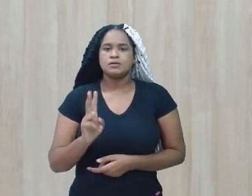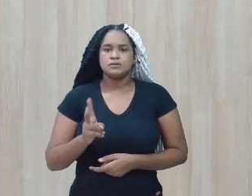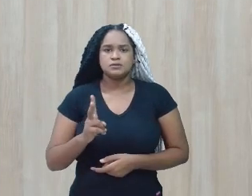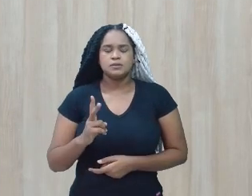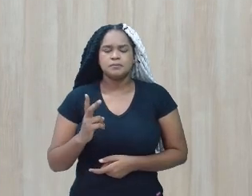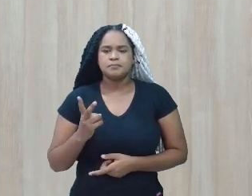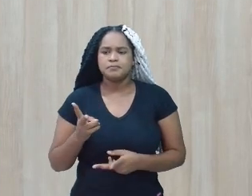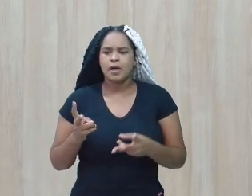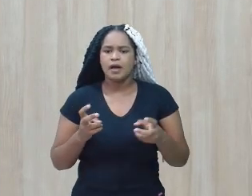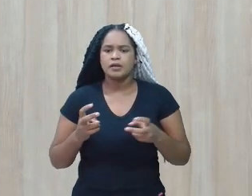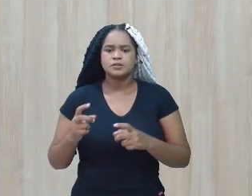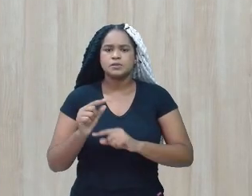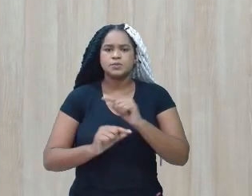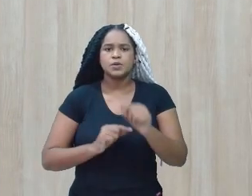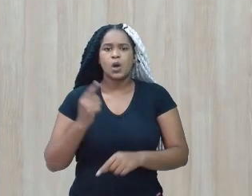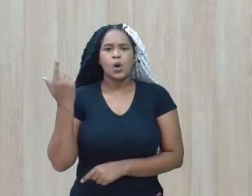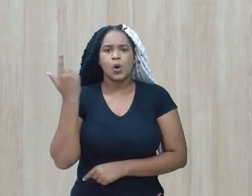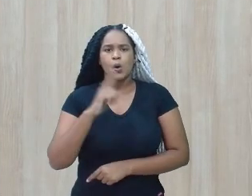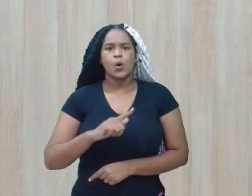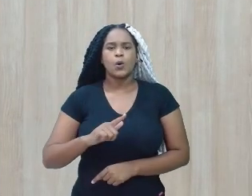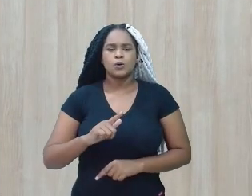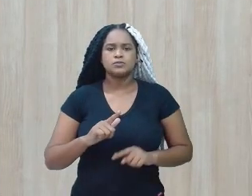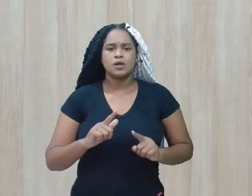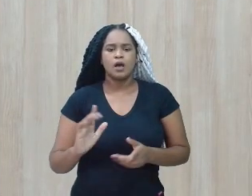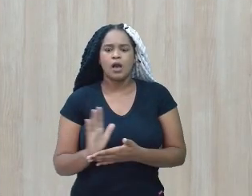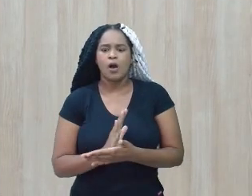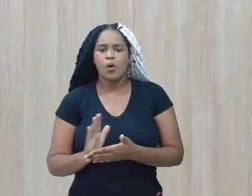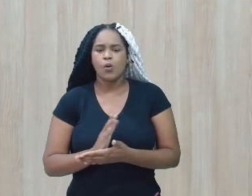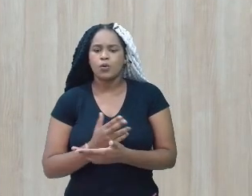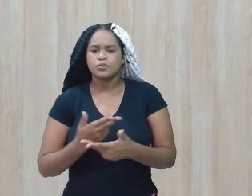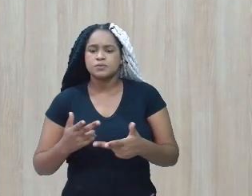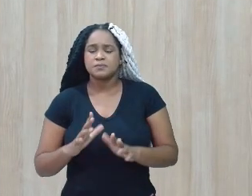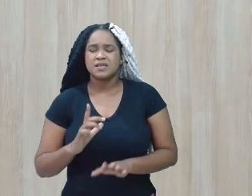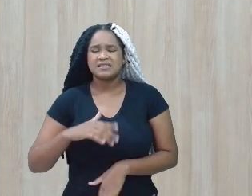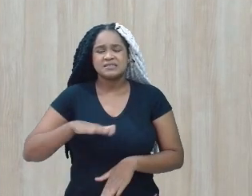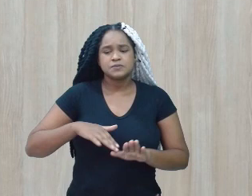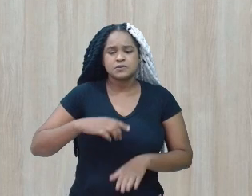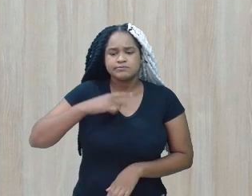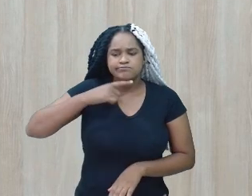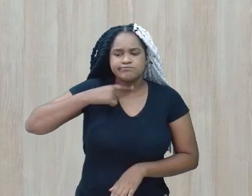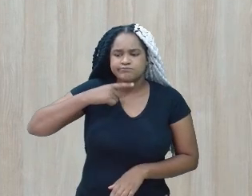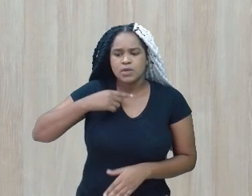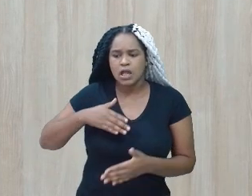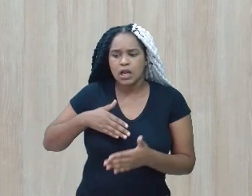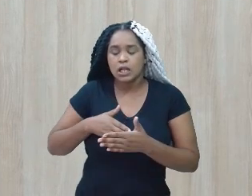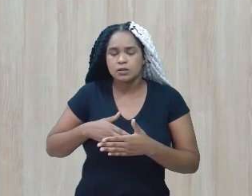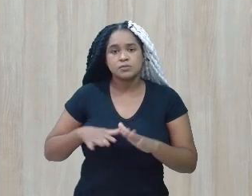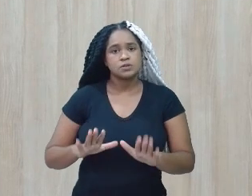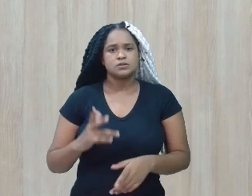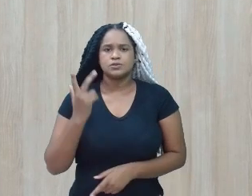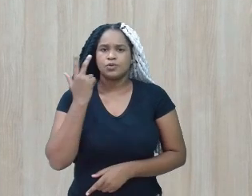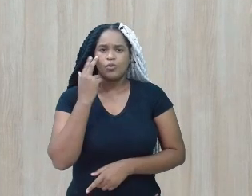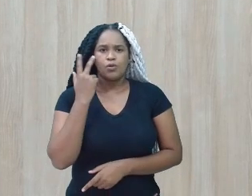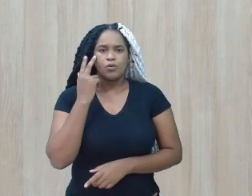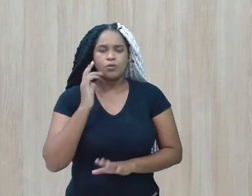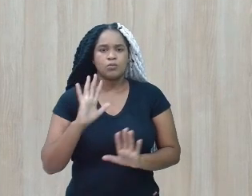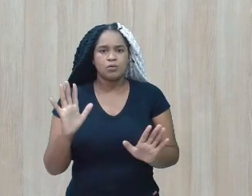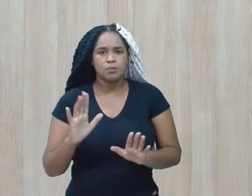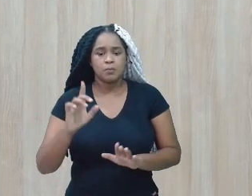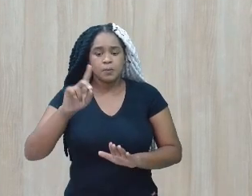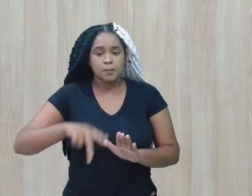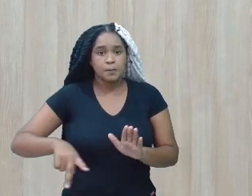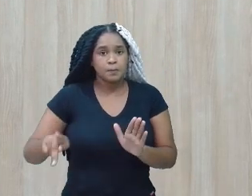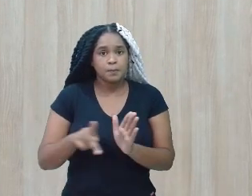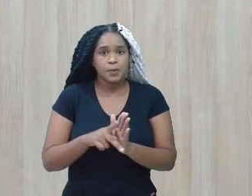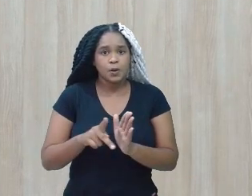ele percebe que ele alcança, mas tem outro momento que ele não alcança. E isso também é percebido